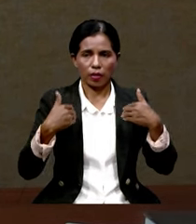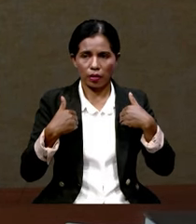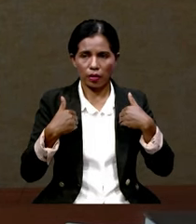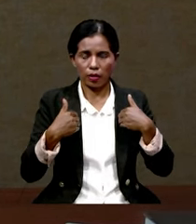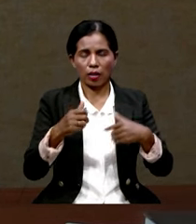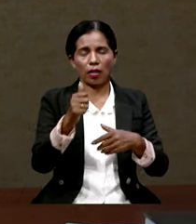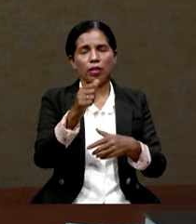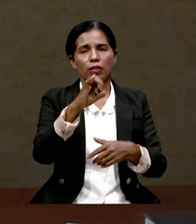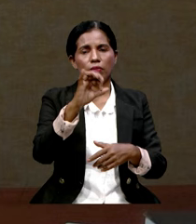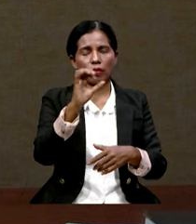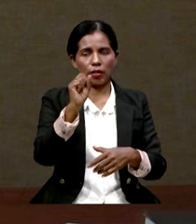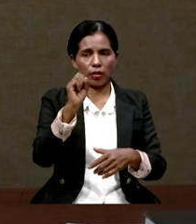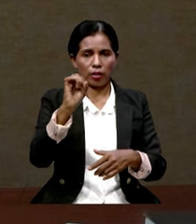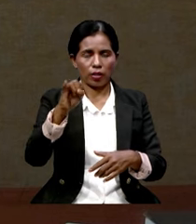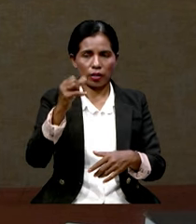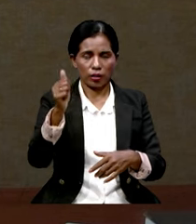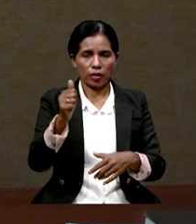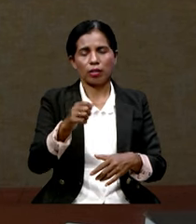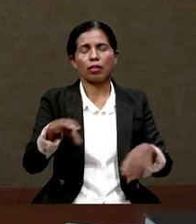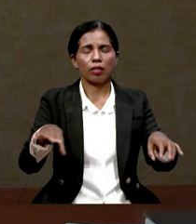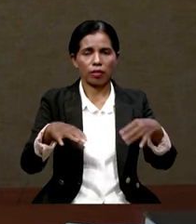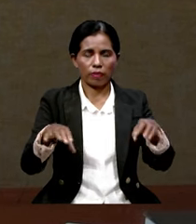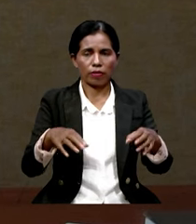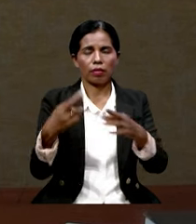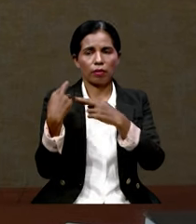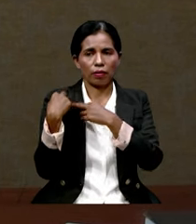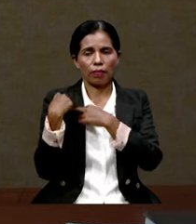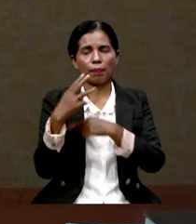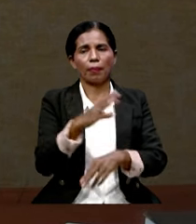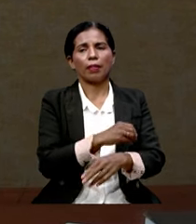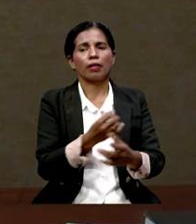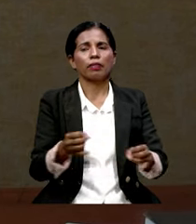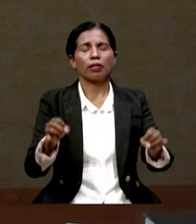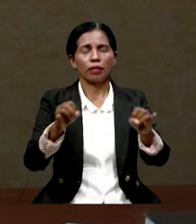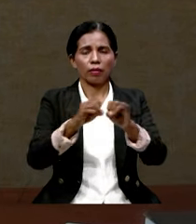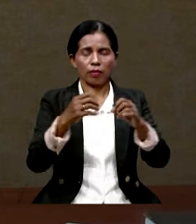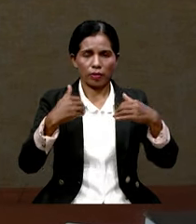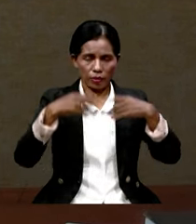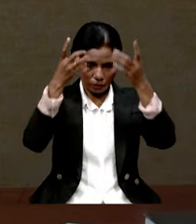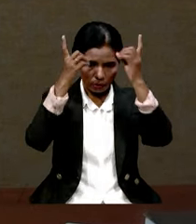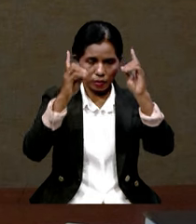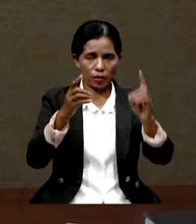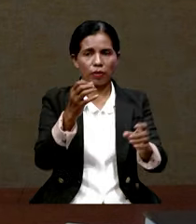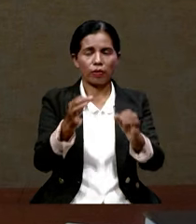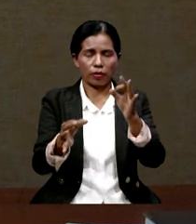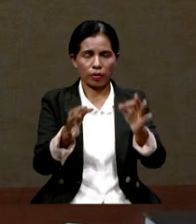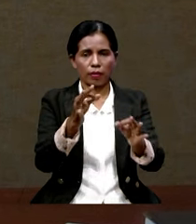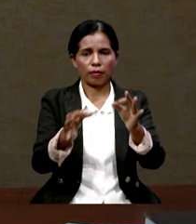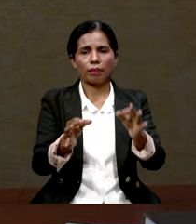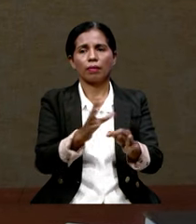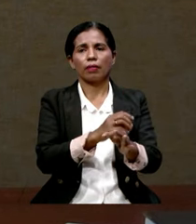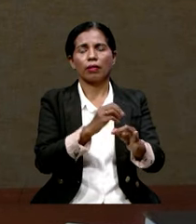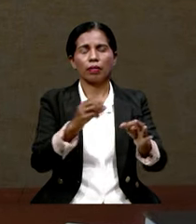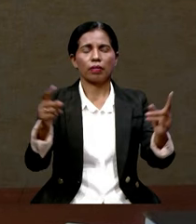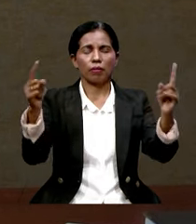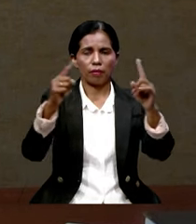fazer minha papel, mas vai a Inspetora Geral não sei qual a decisão, mas quando ia se vai